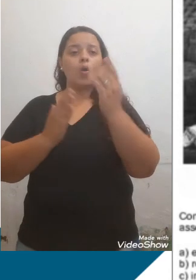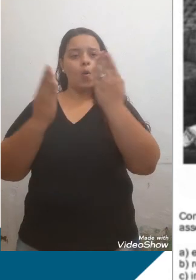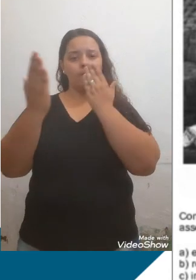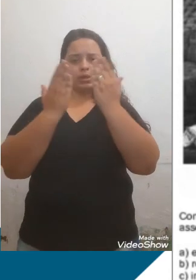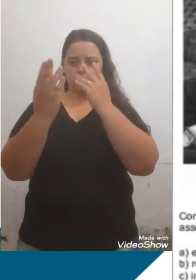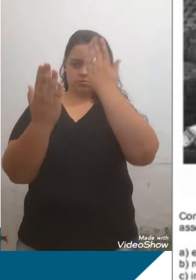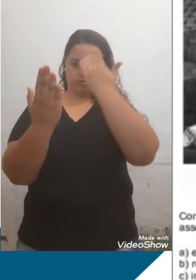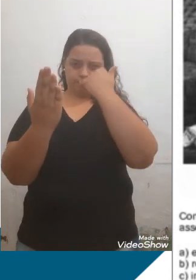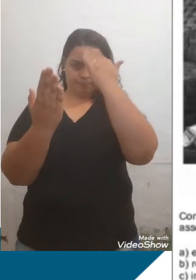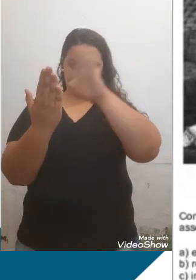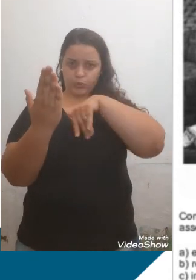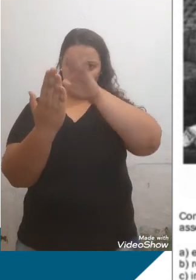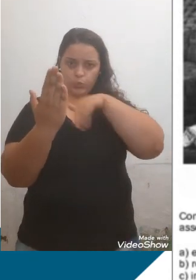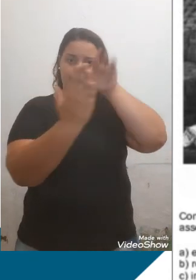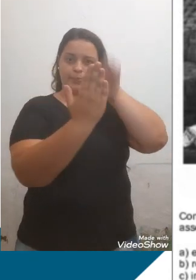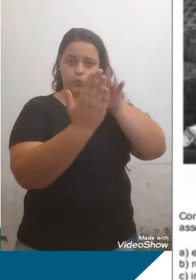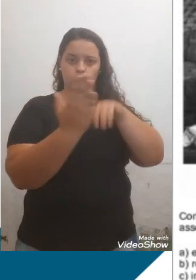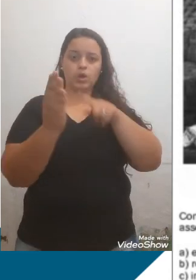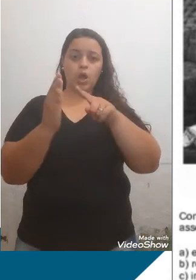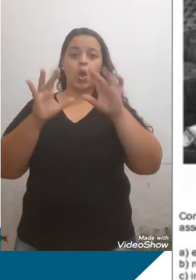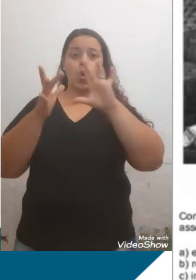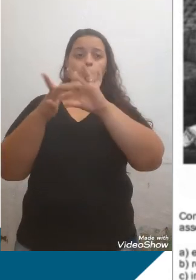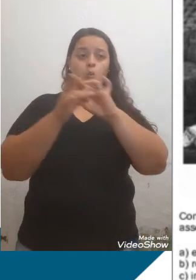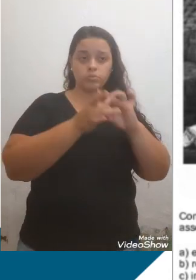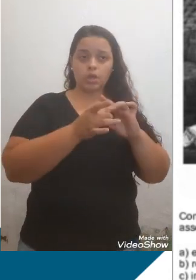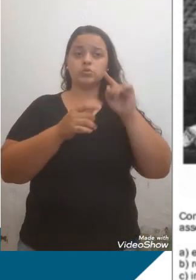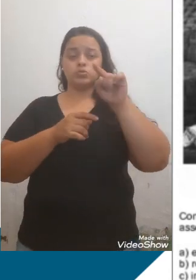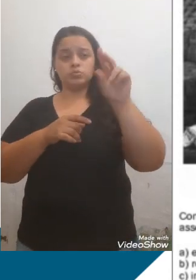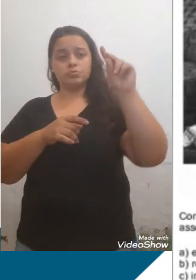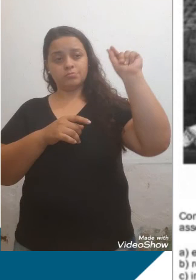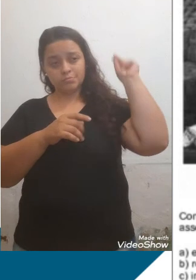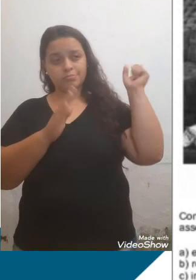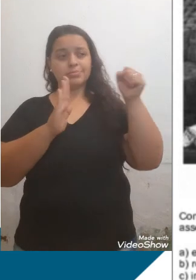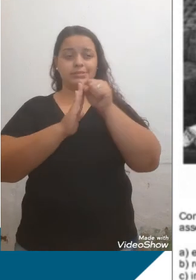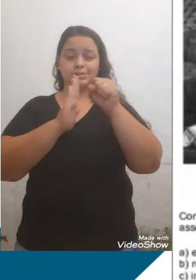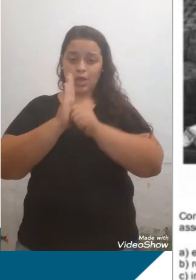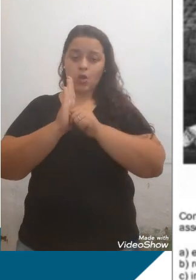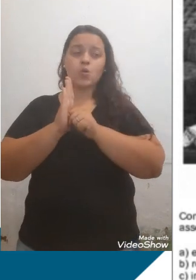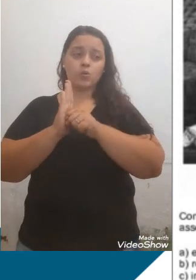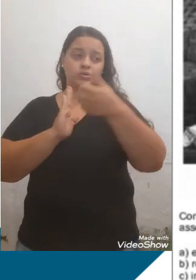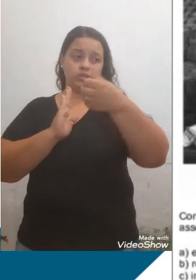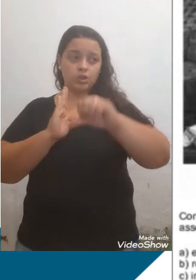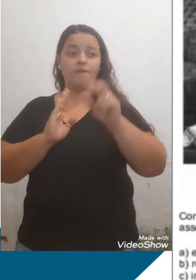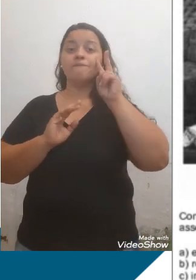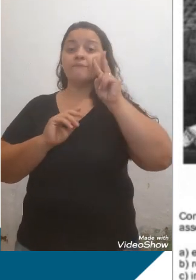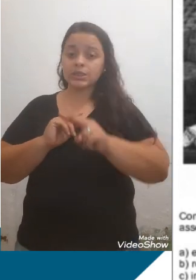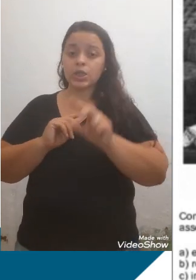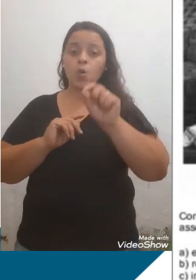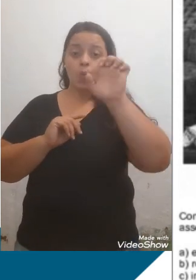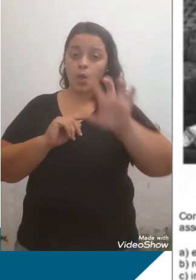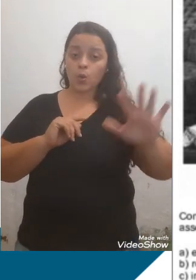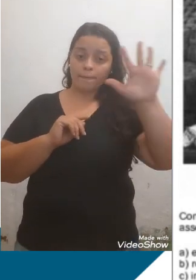duas pinturas de Gérôme no contexto da expansão imperialista do século XIX, a visão europeia do